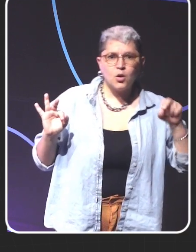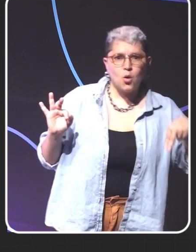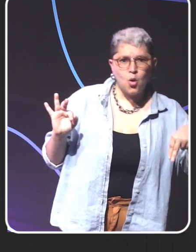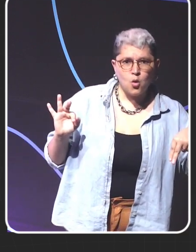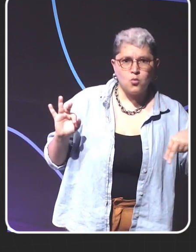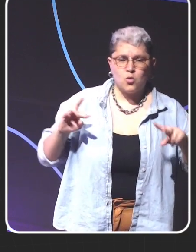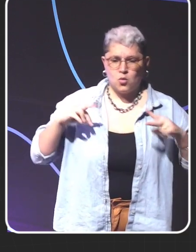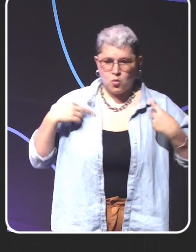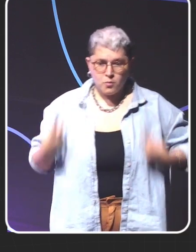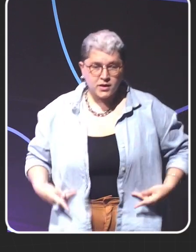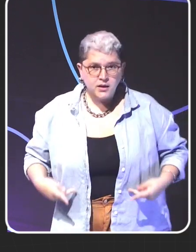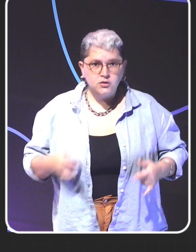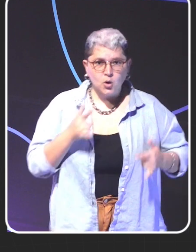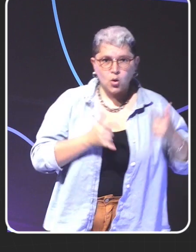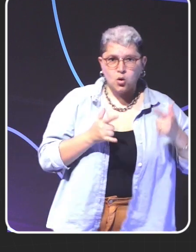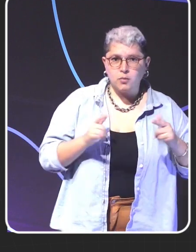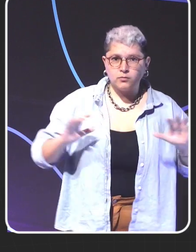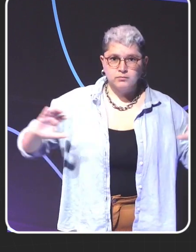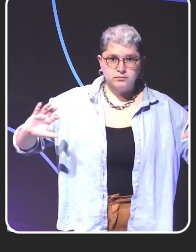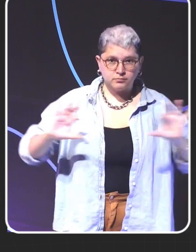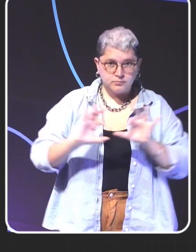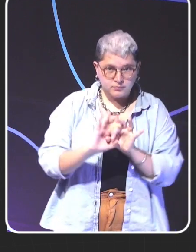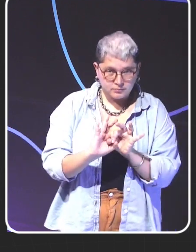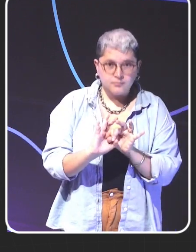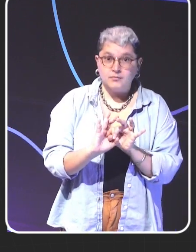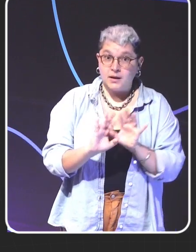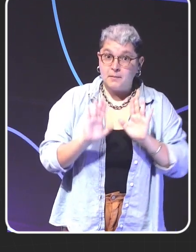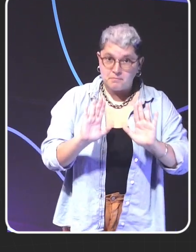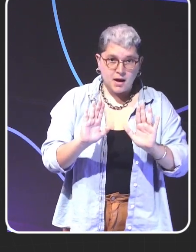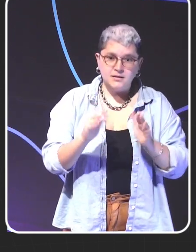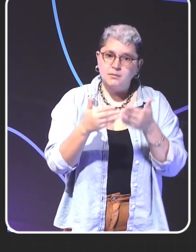do digital, realmente para uma camada muito maior, tá?